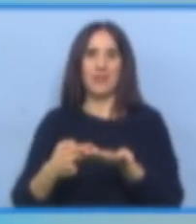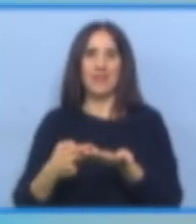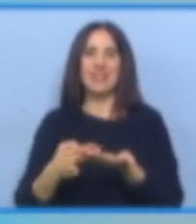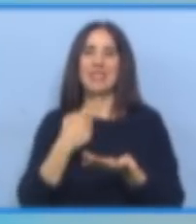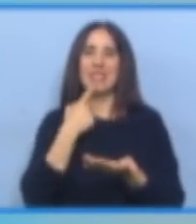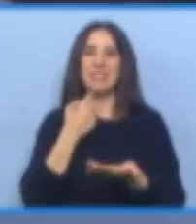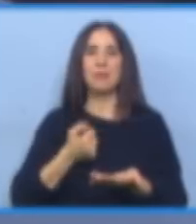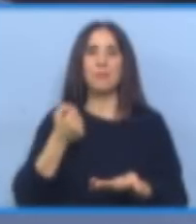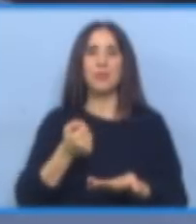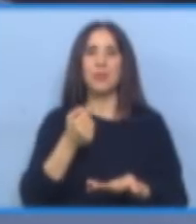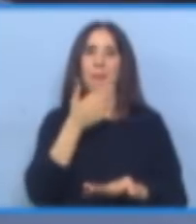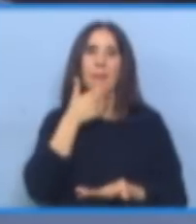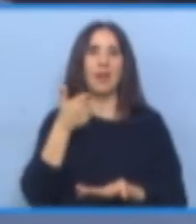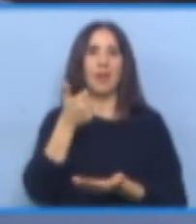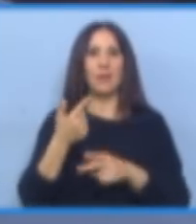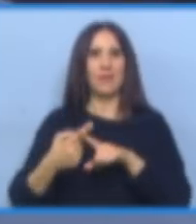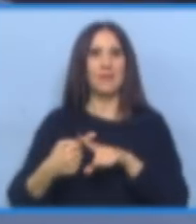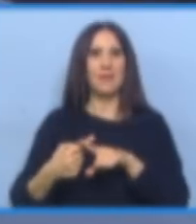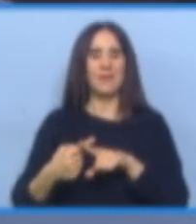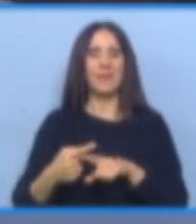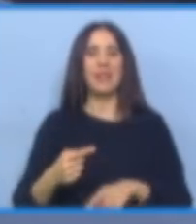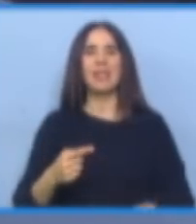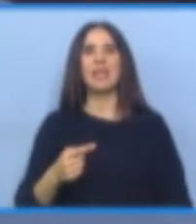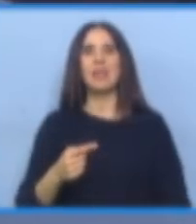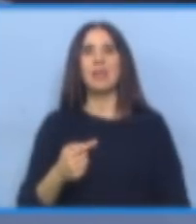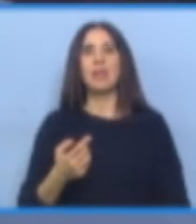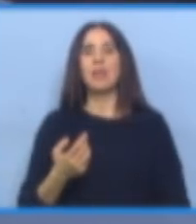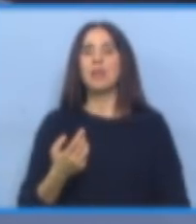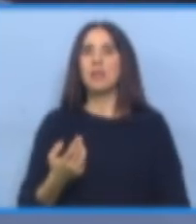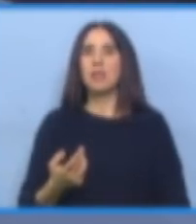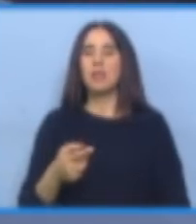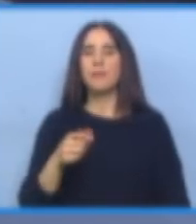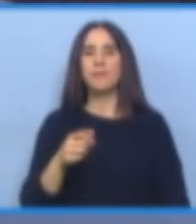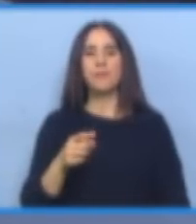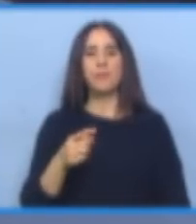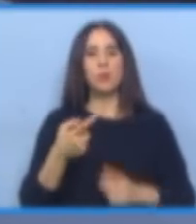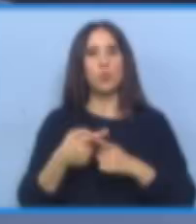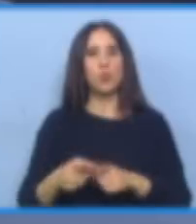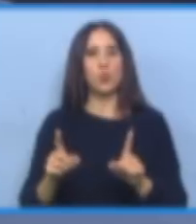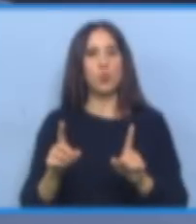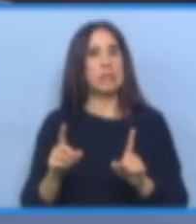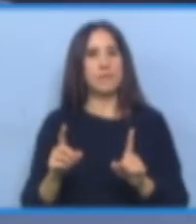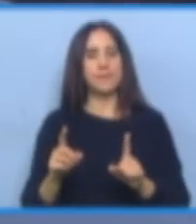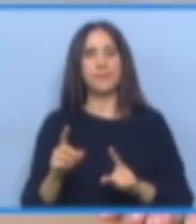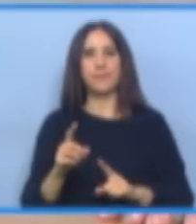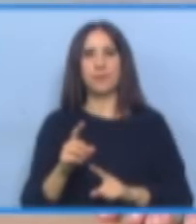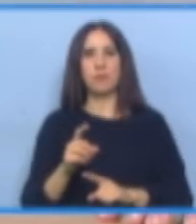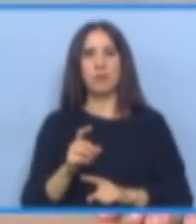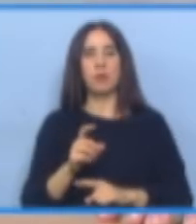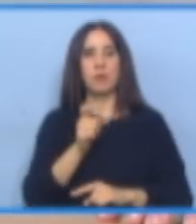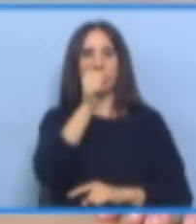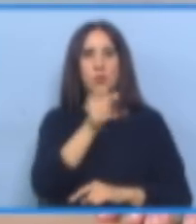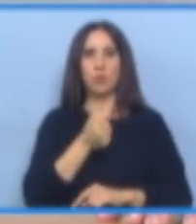o pastor belo, atrativo. E a diferença fundamental entre o pastor bom